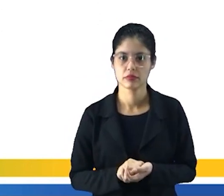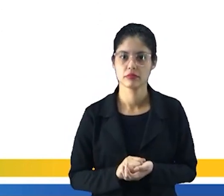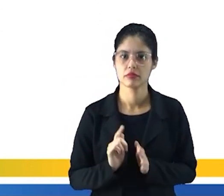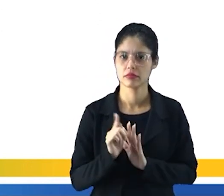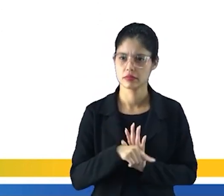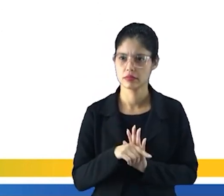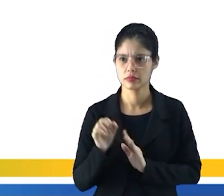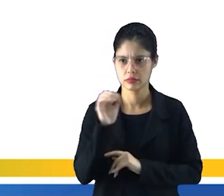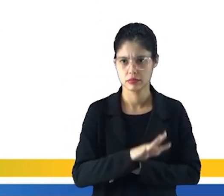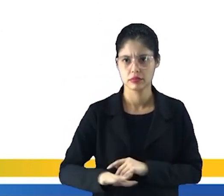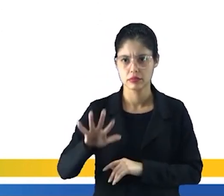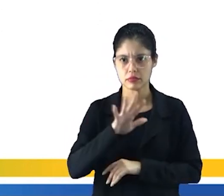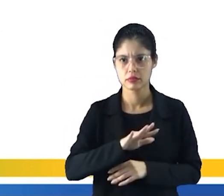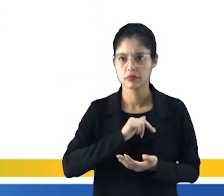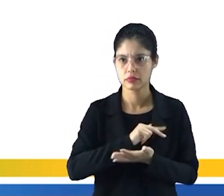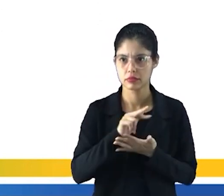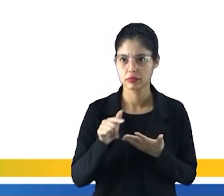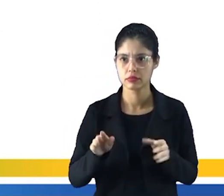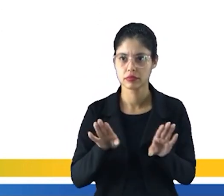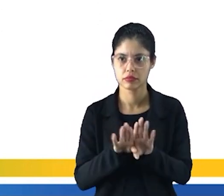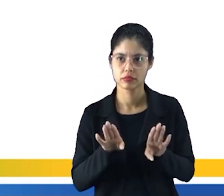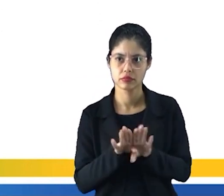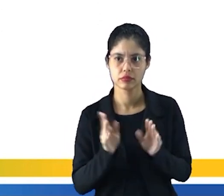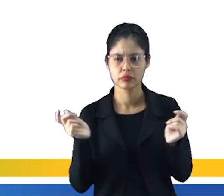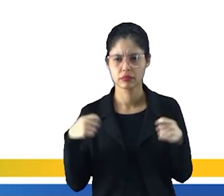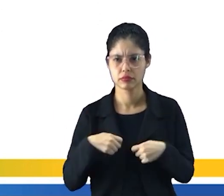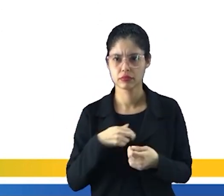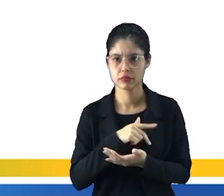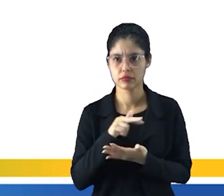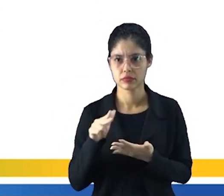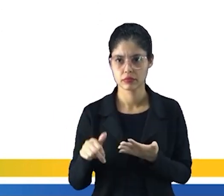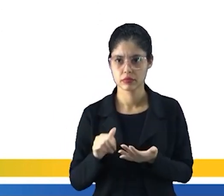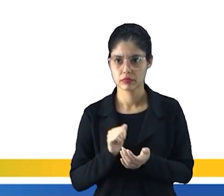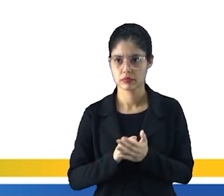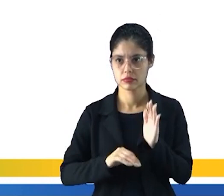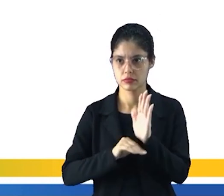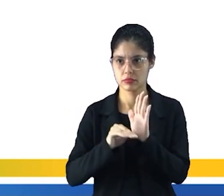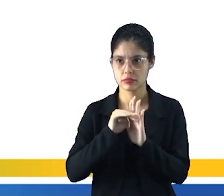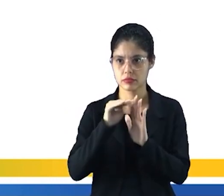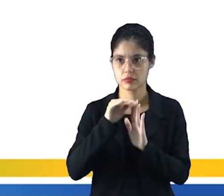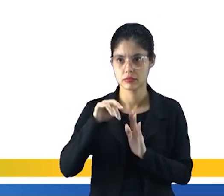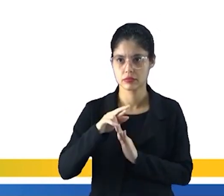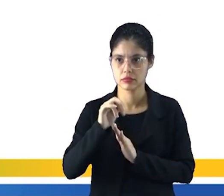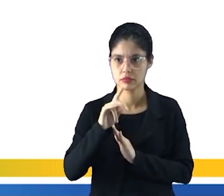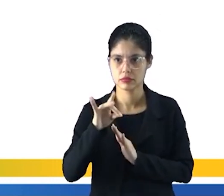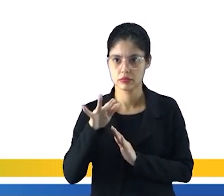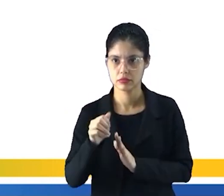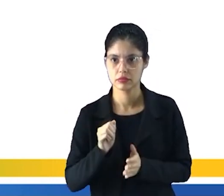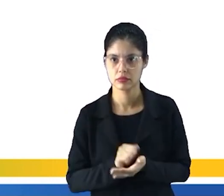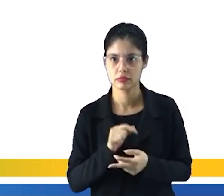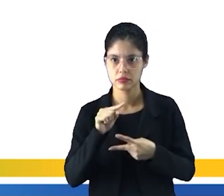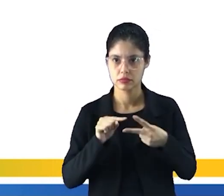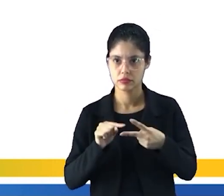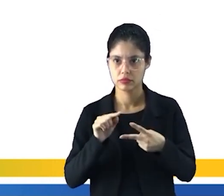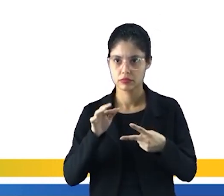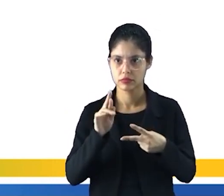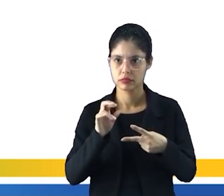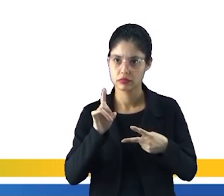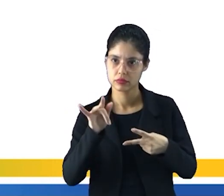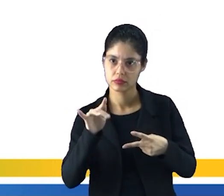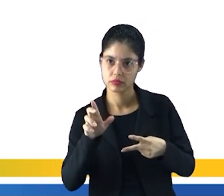genérico, né? São variedades também que possuem diferenças em nível fonológico ou morfossintático. Vamos ver